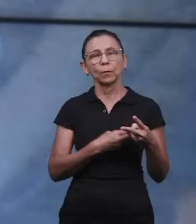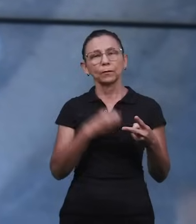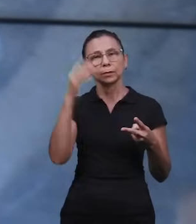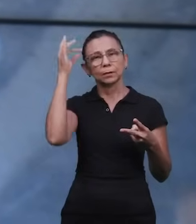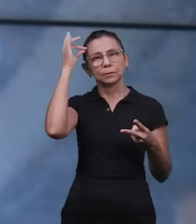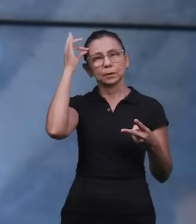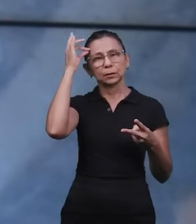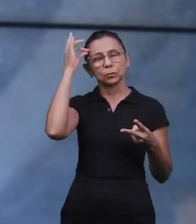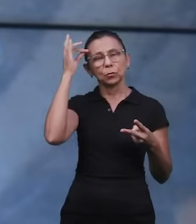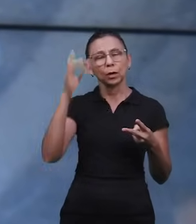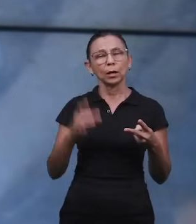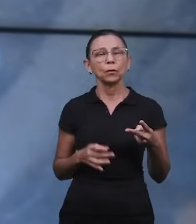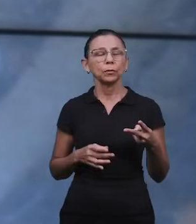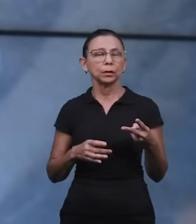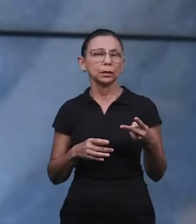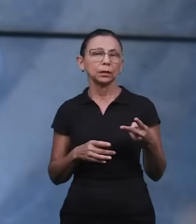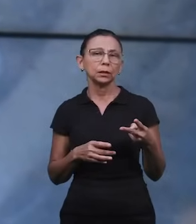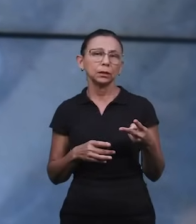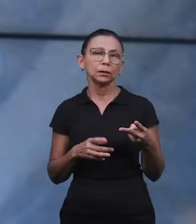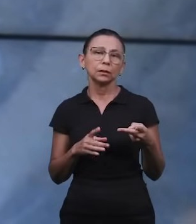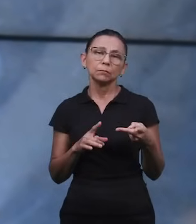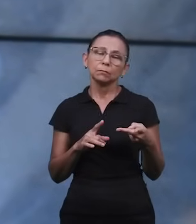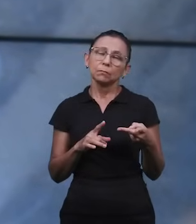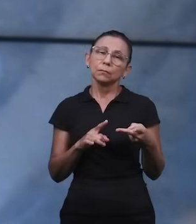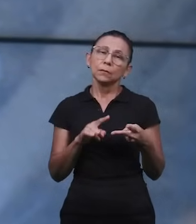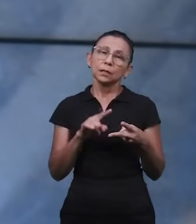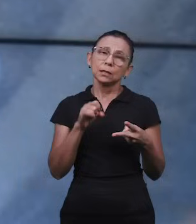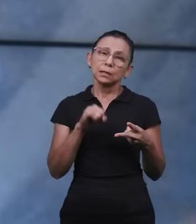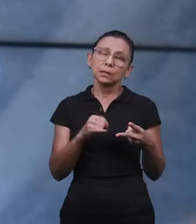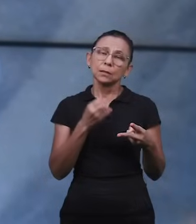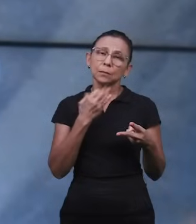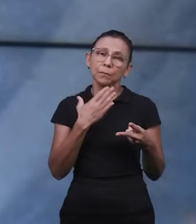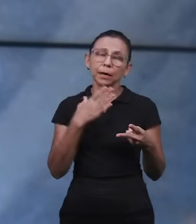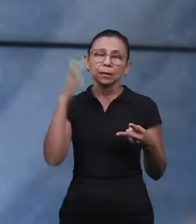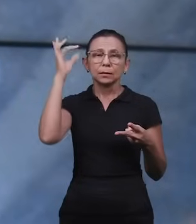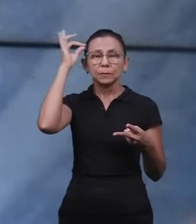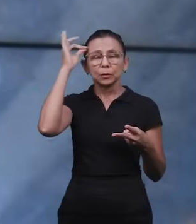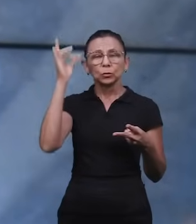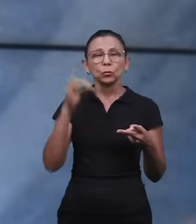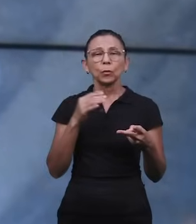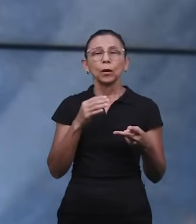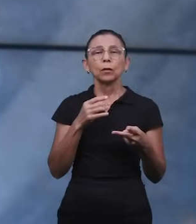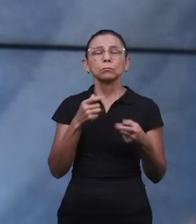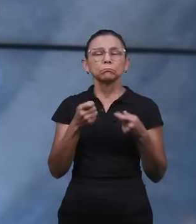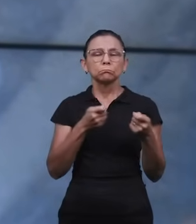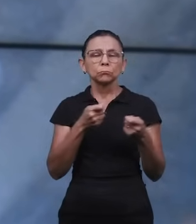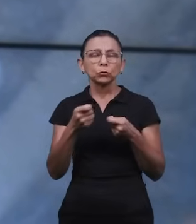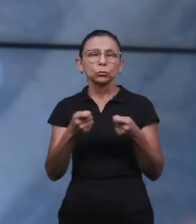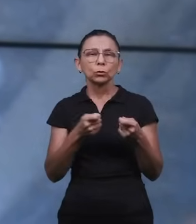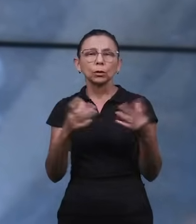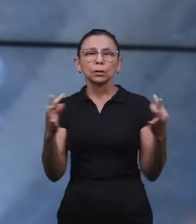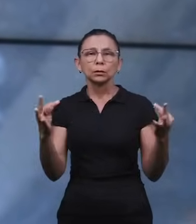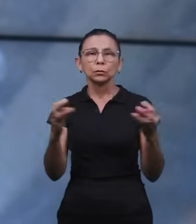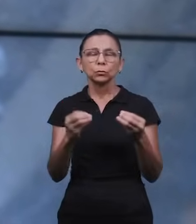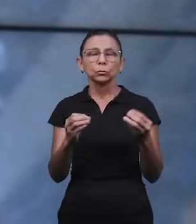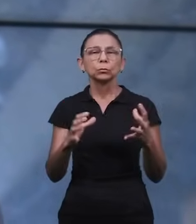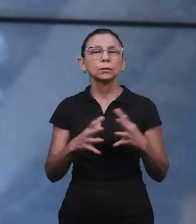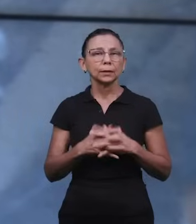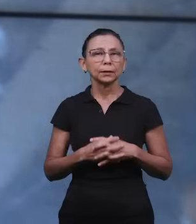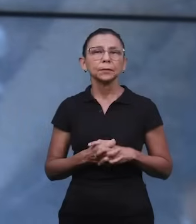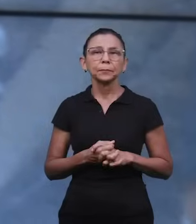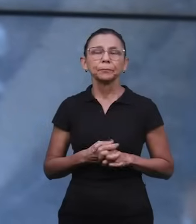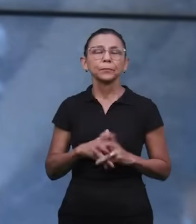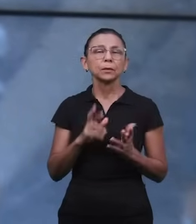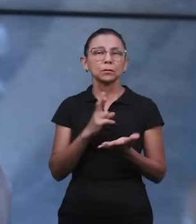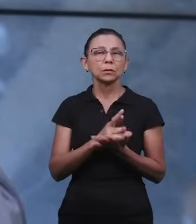porque o espiritual governa o material, o espiritual conduz os aspectos materiais da nossa vida, a gente tem sempre o reflexo